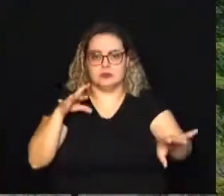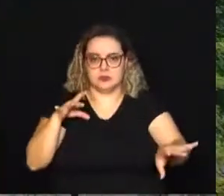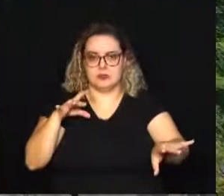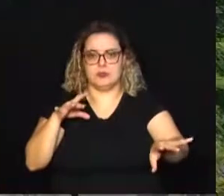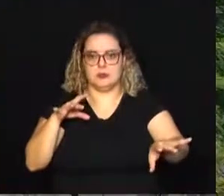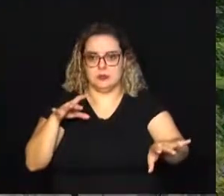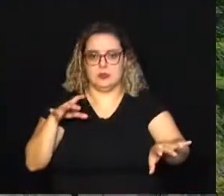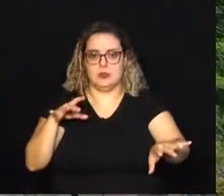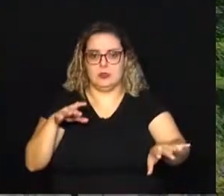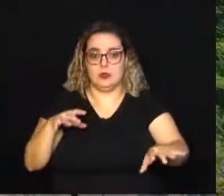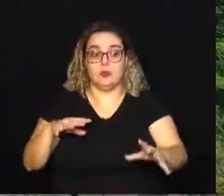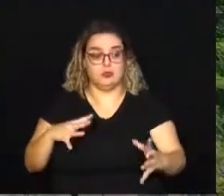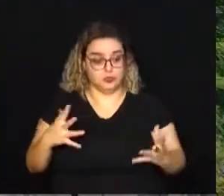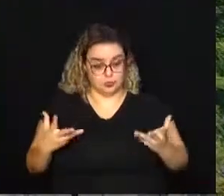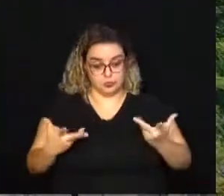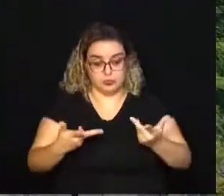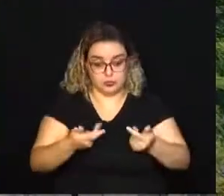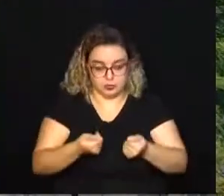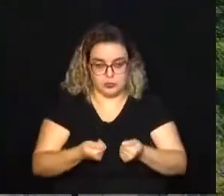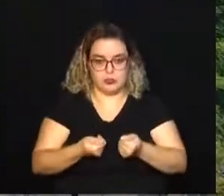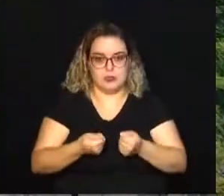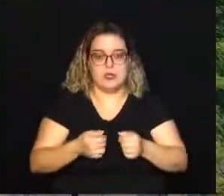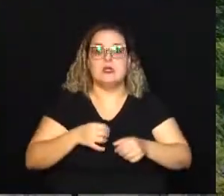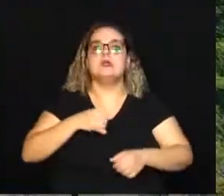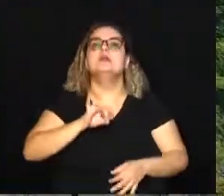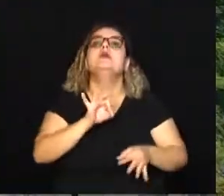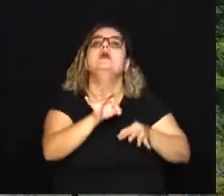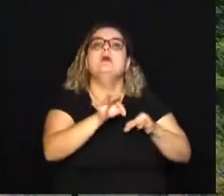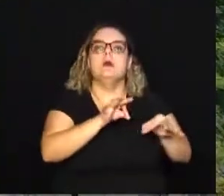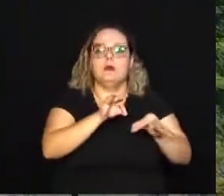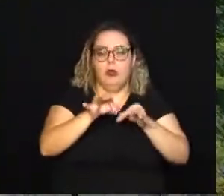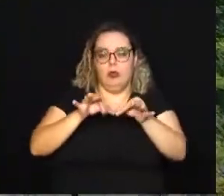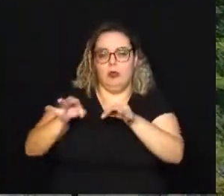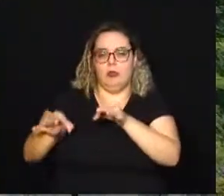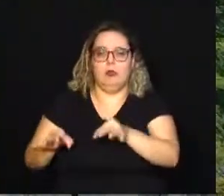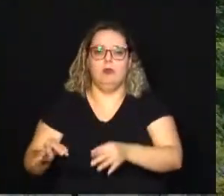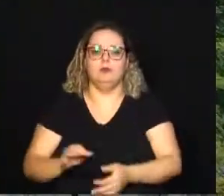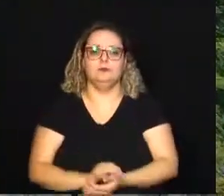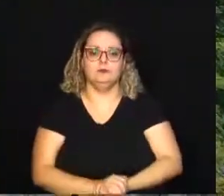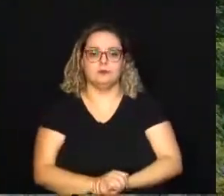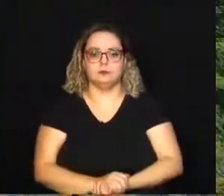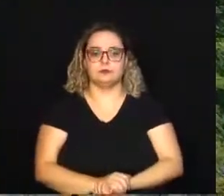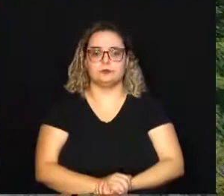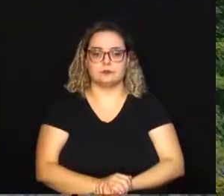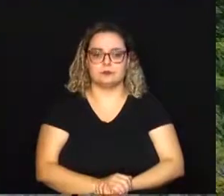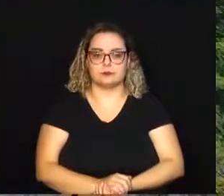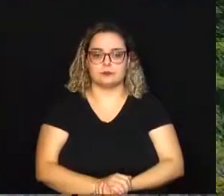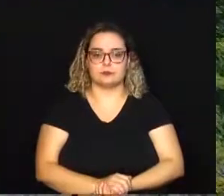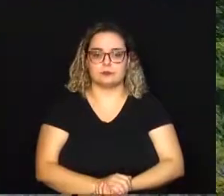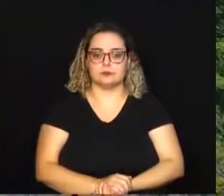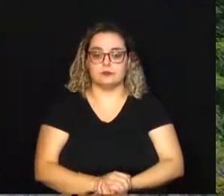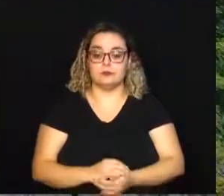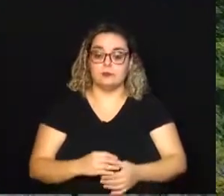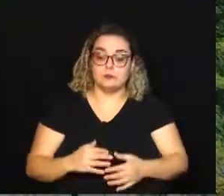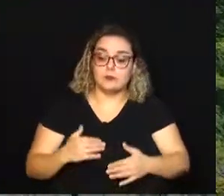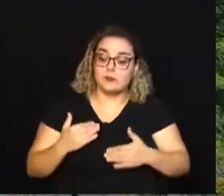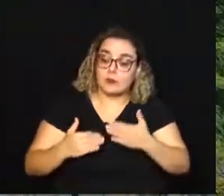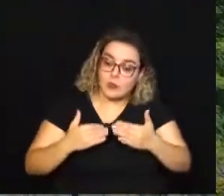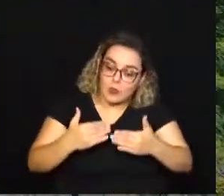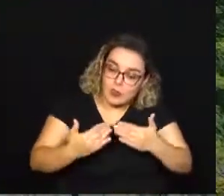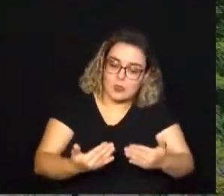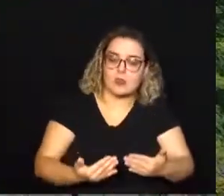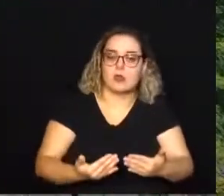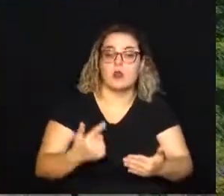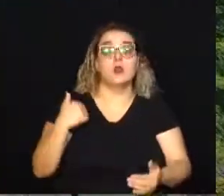Se a gente tivesse tomado essas medidas de forma organizada, né, de forma, enfim, acumuladas, organizadas,